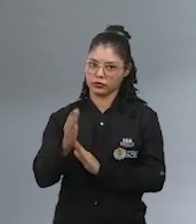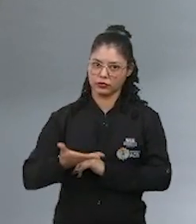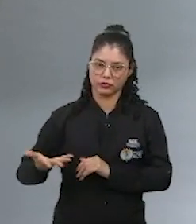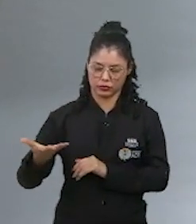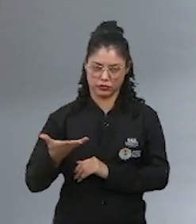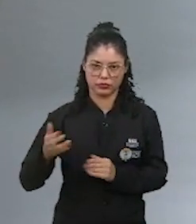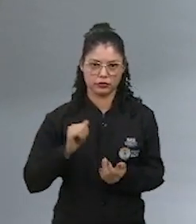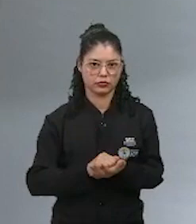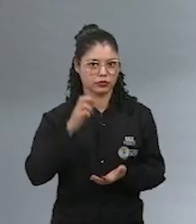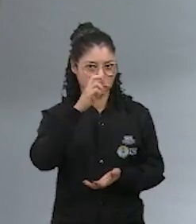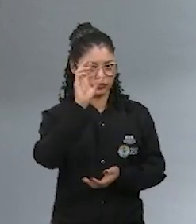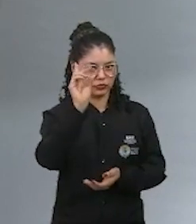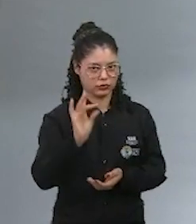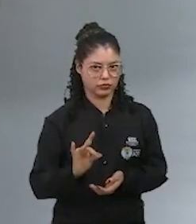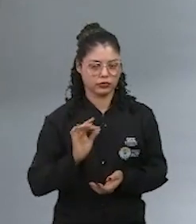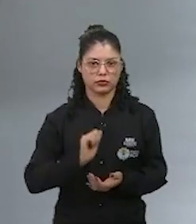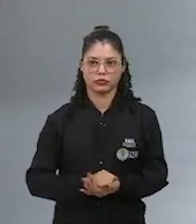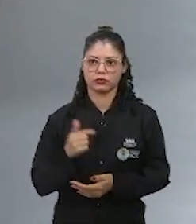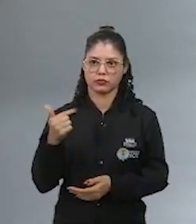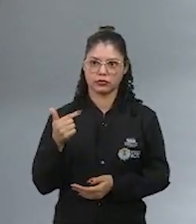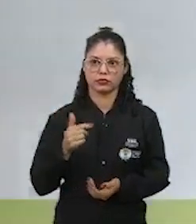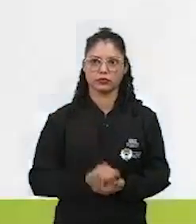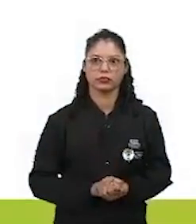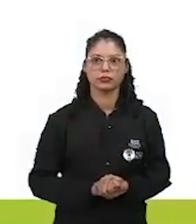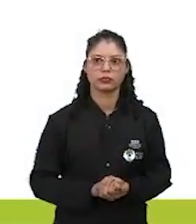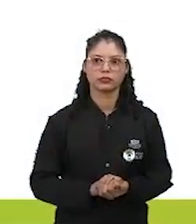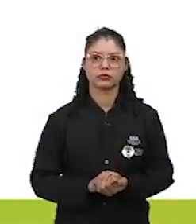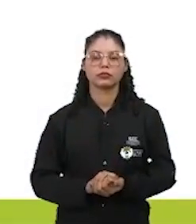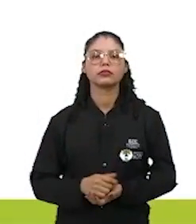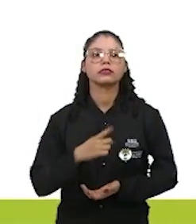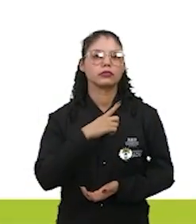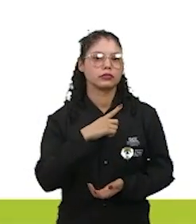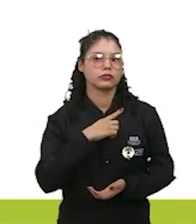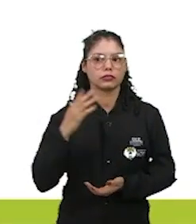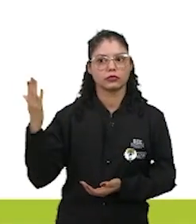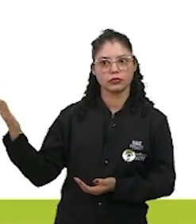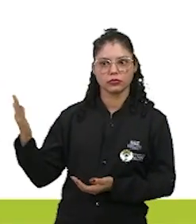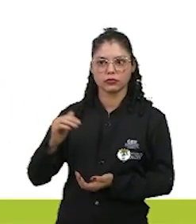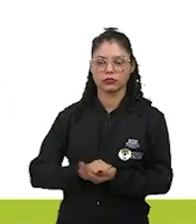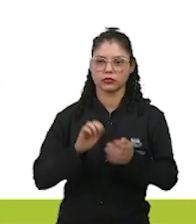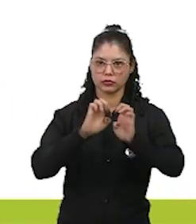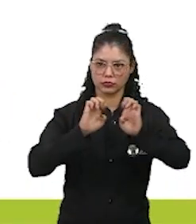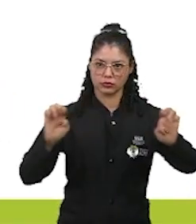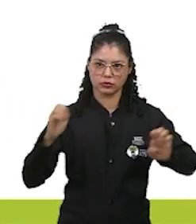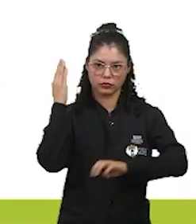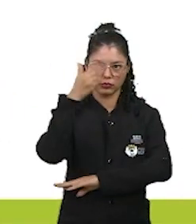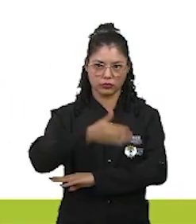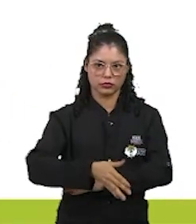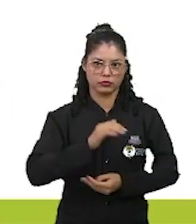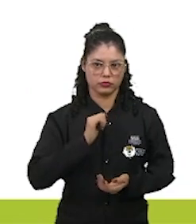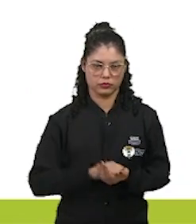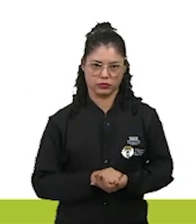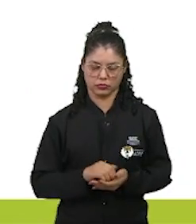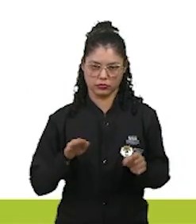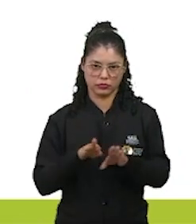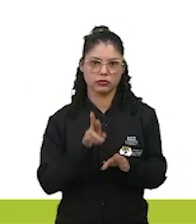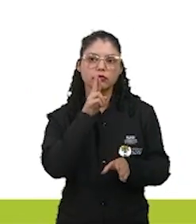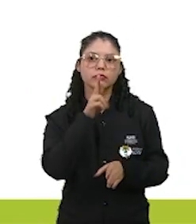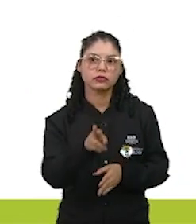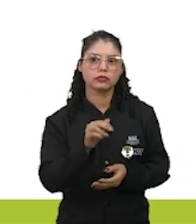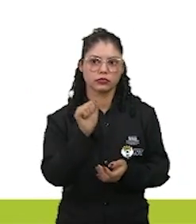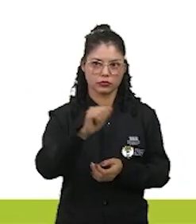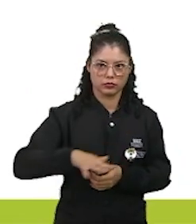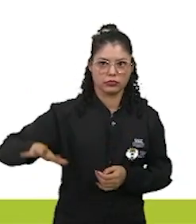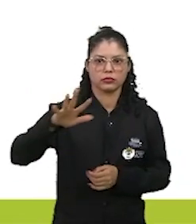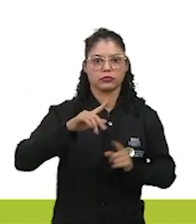de Geometria Analítica 2. A gente tem aqui de novo falando sobre a equação da reta, que ela vai aparecer. Cálculo de área,